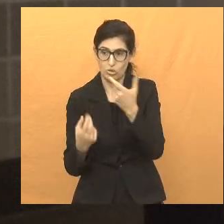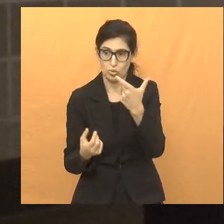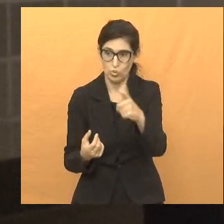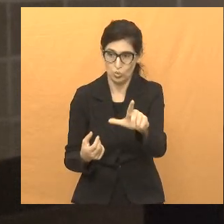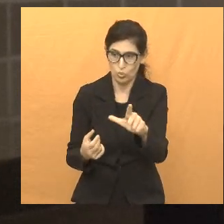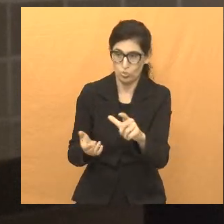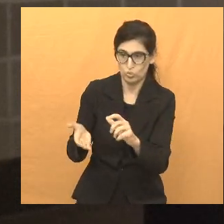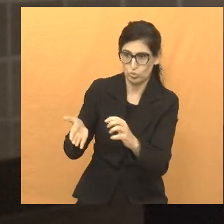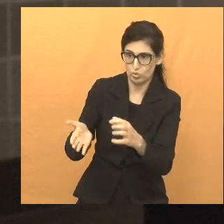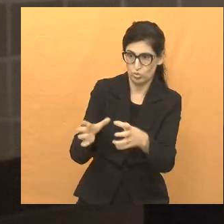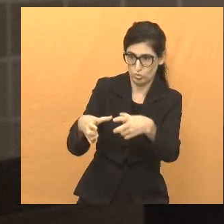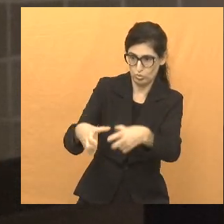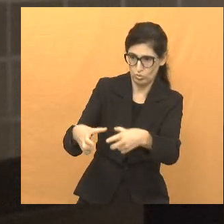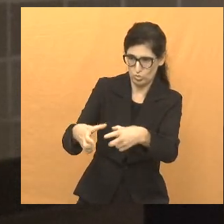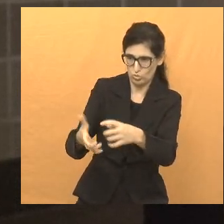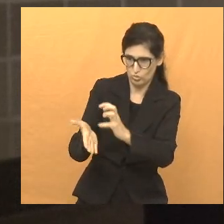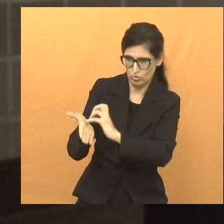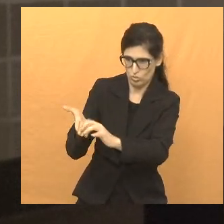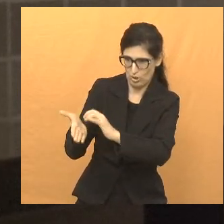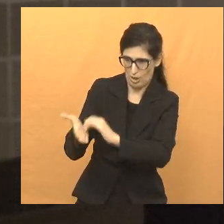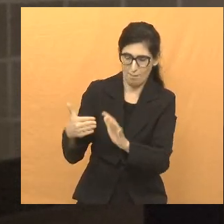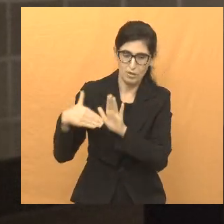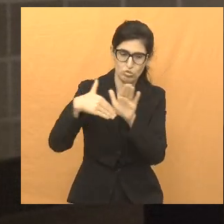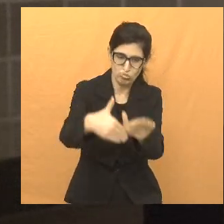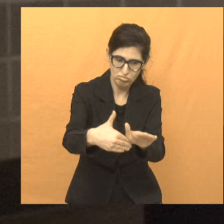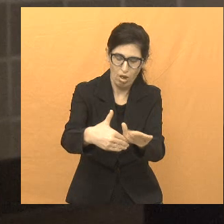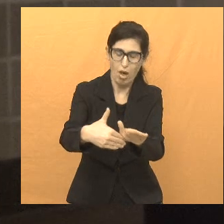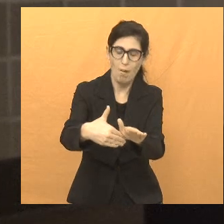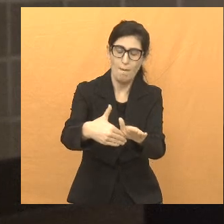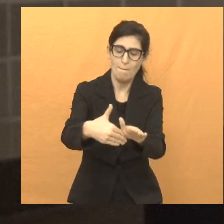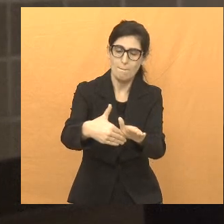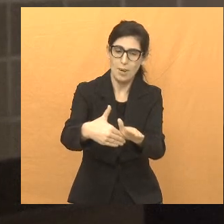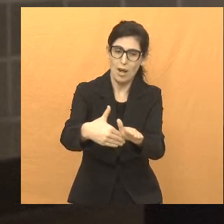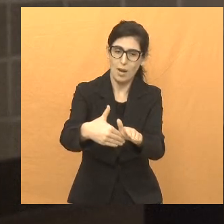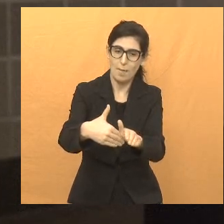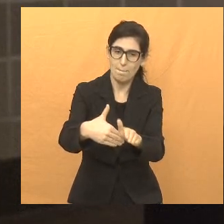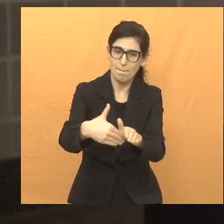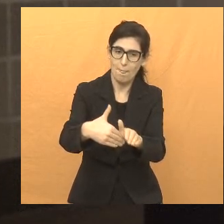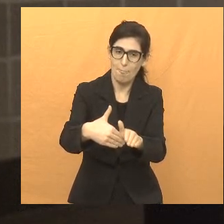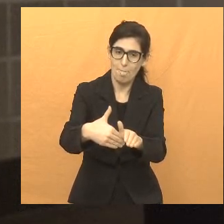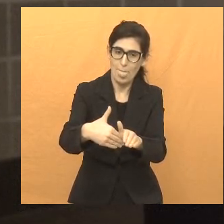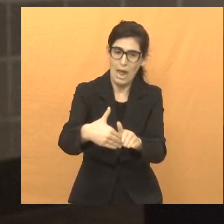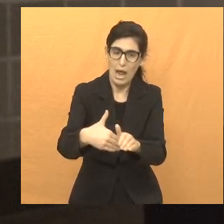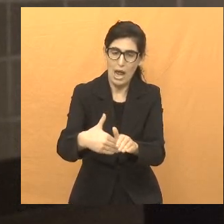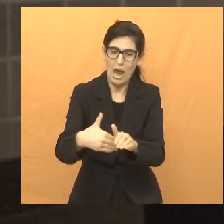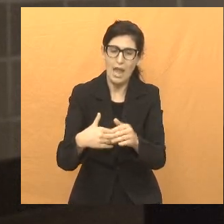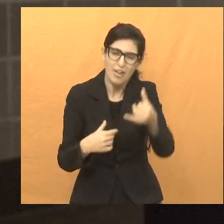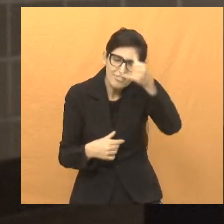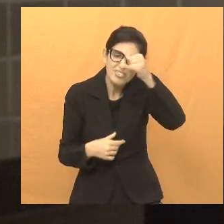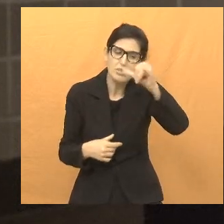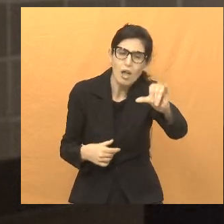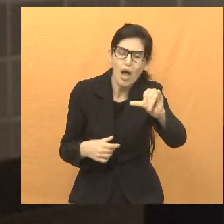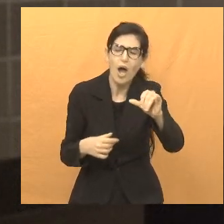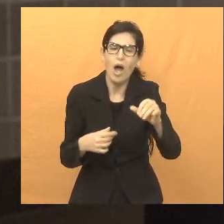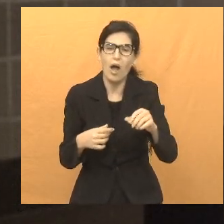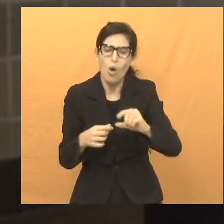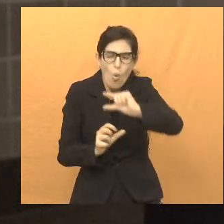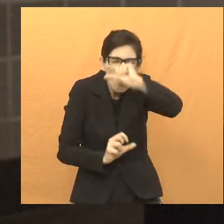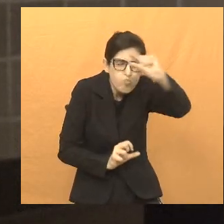a participar desse controle por um interesse dos seus próprios assuntos, é o seu